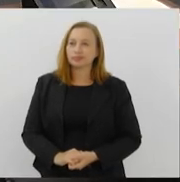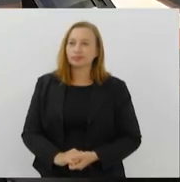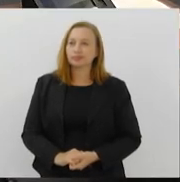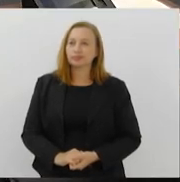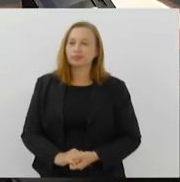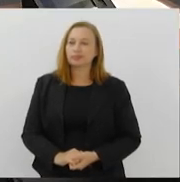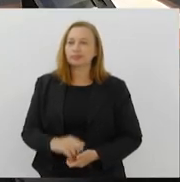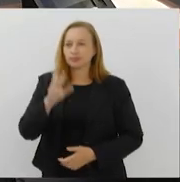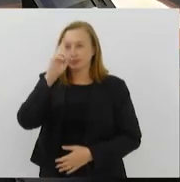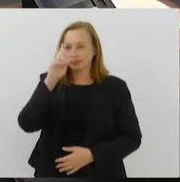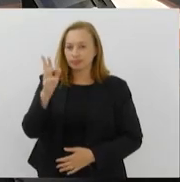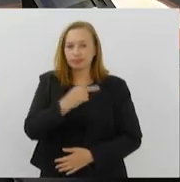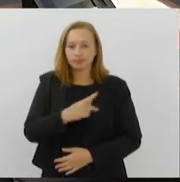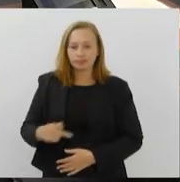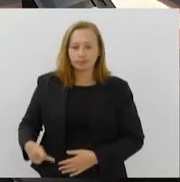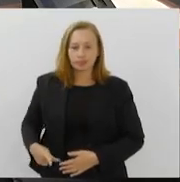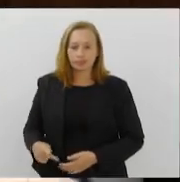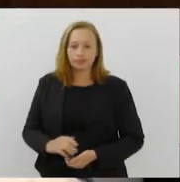Senhora presidente,